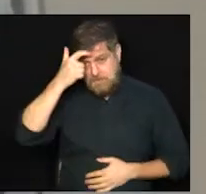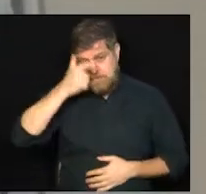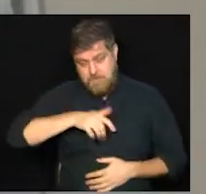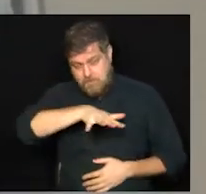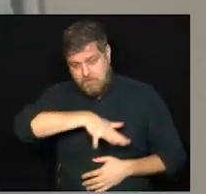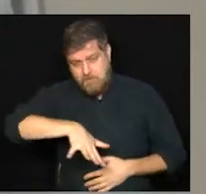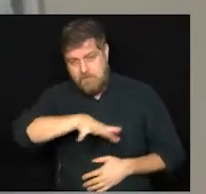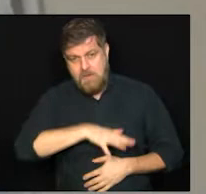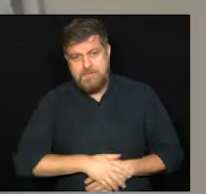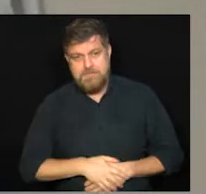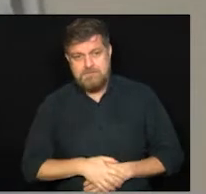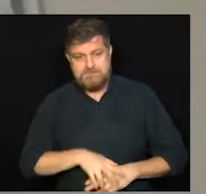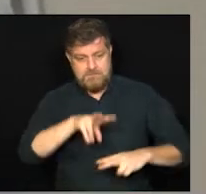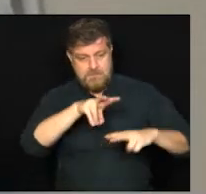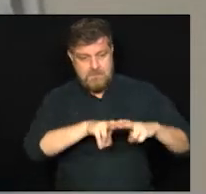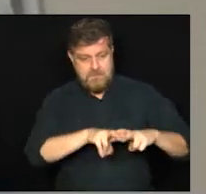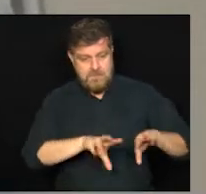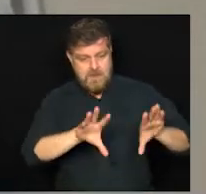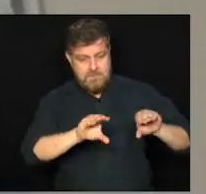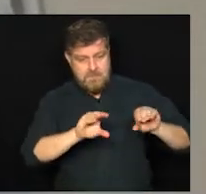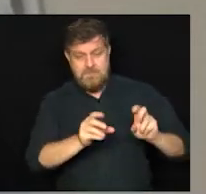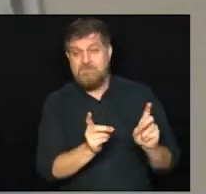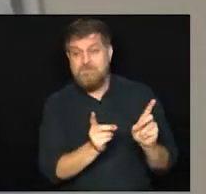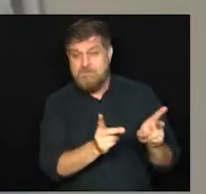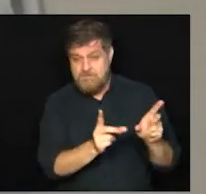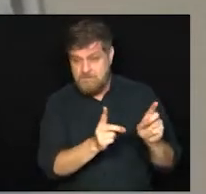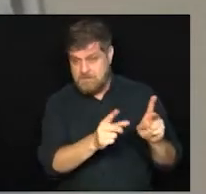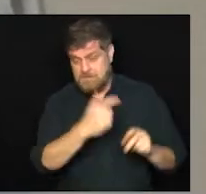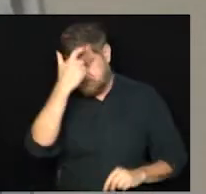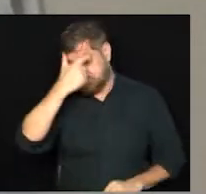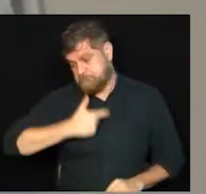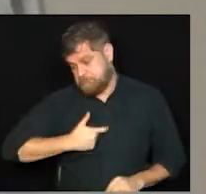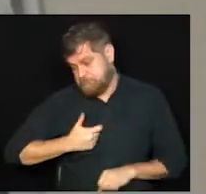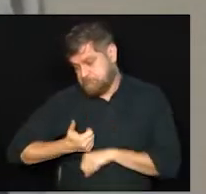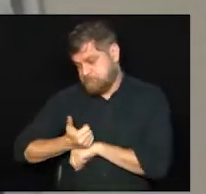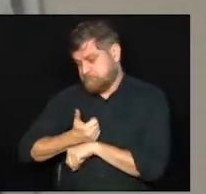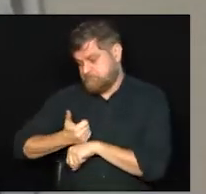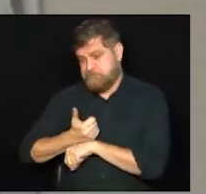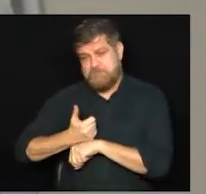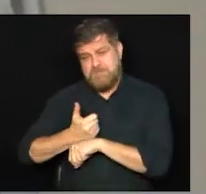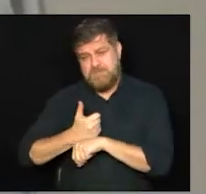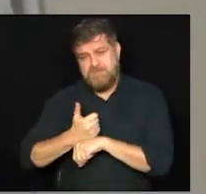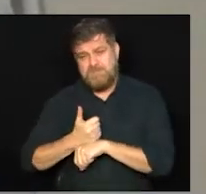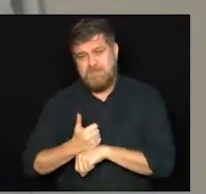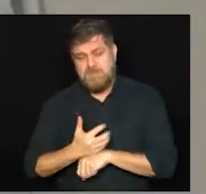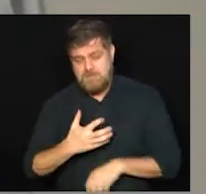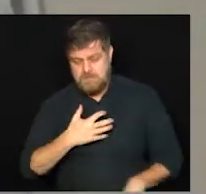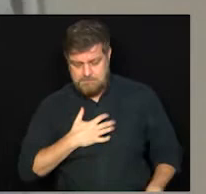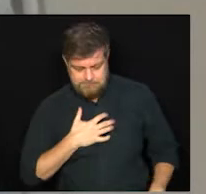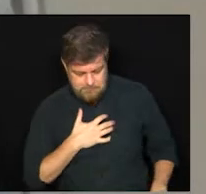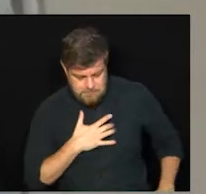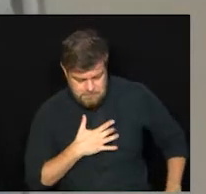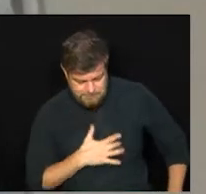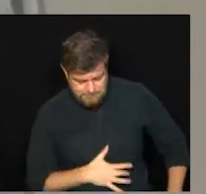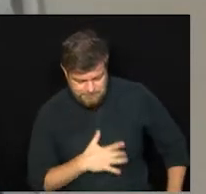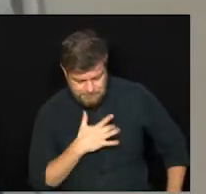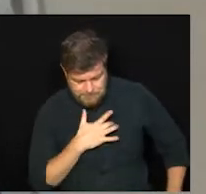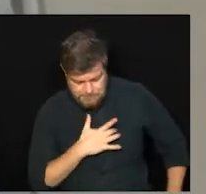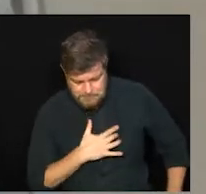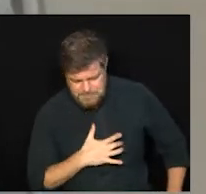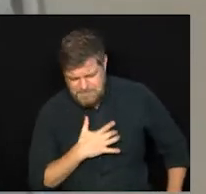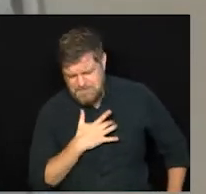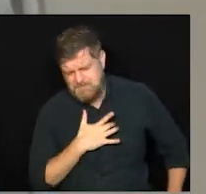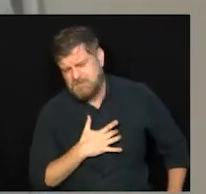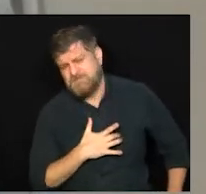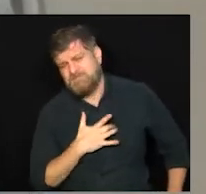de imóveis, então a gente tem, assim, fica lamentando toda essa situação, mas